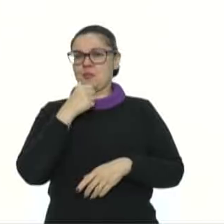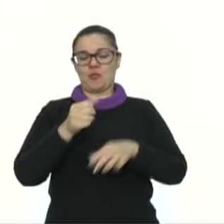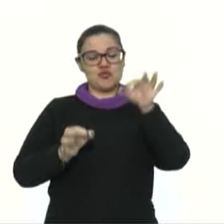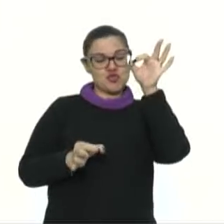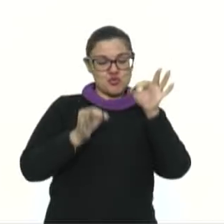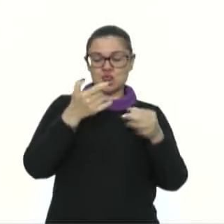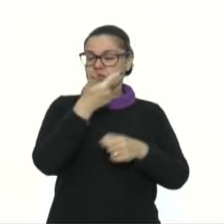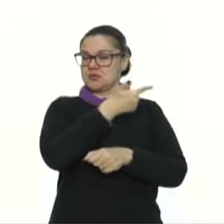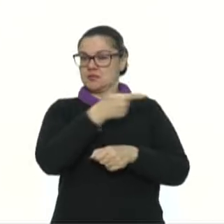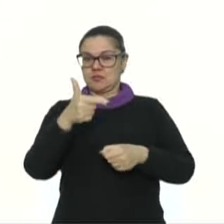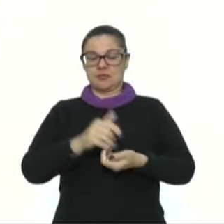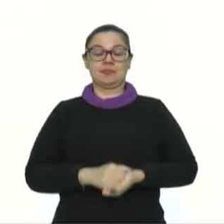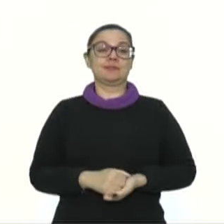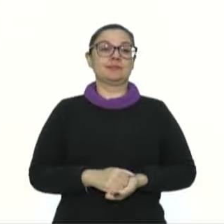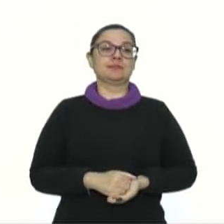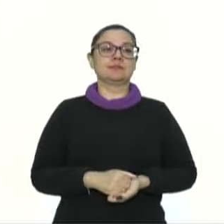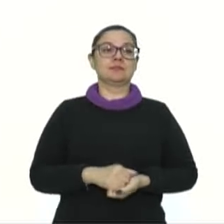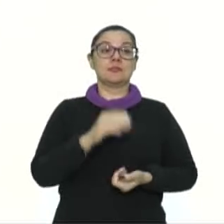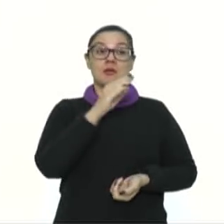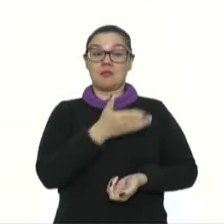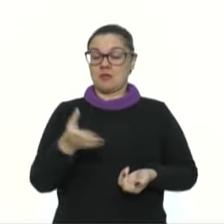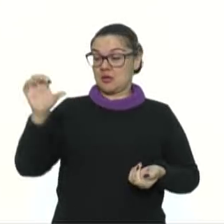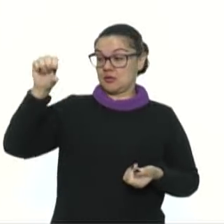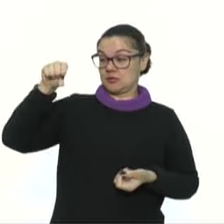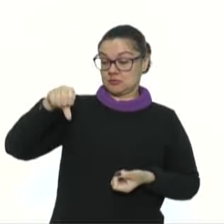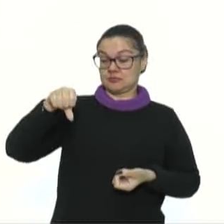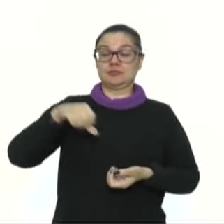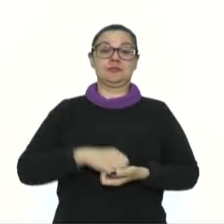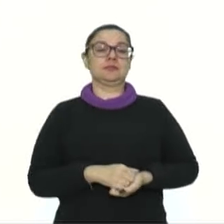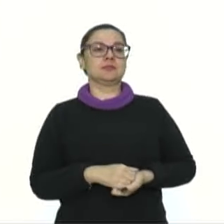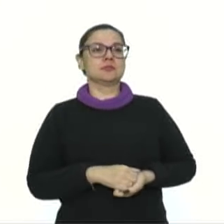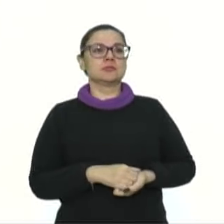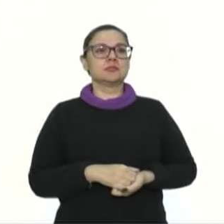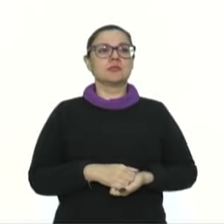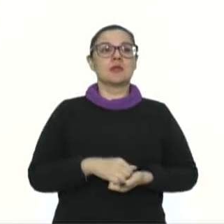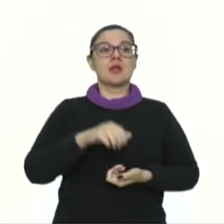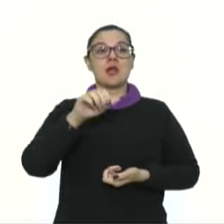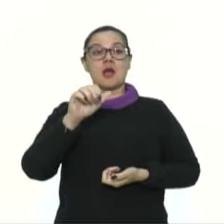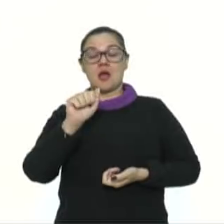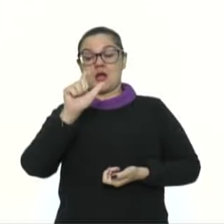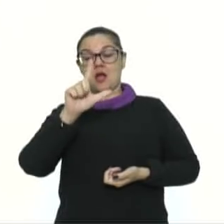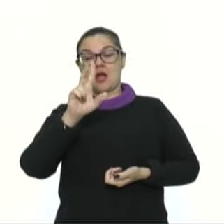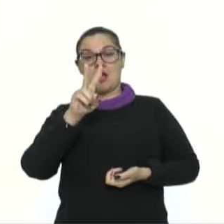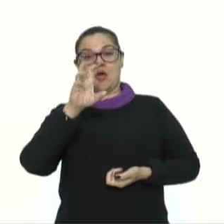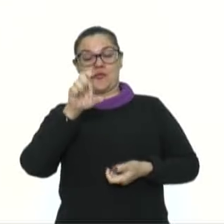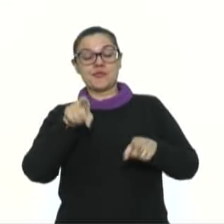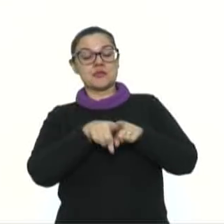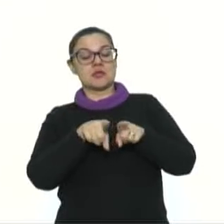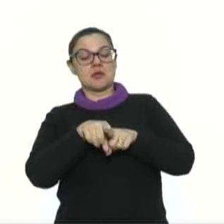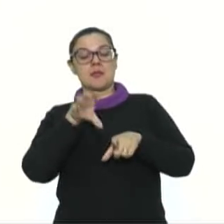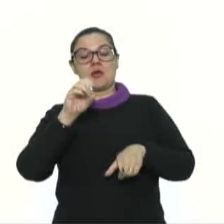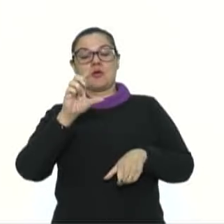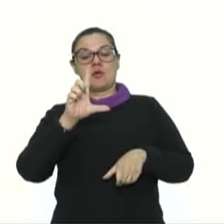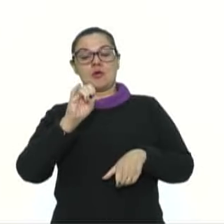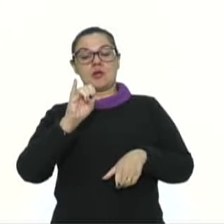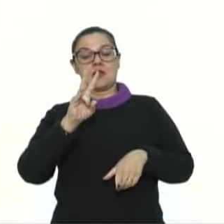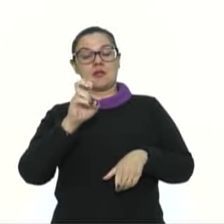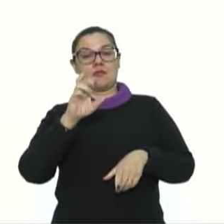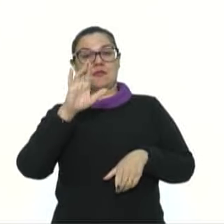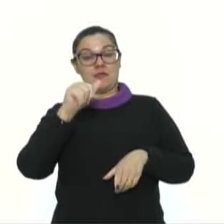aspas, finaliza. Parágrafo 9º, Alves e Oliveira destacam também a importância